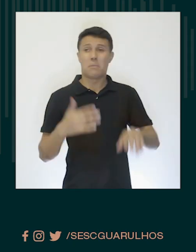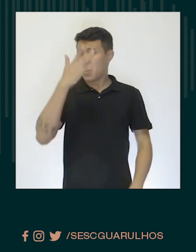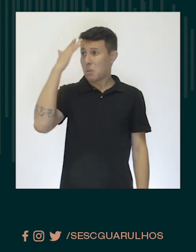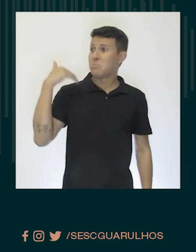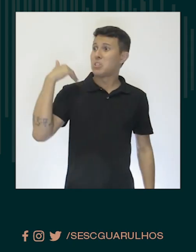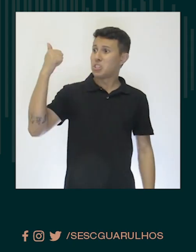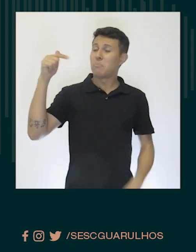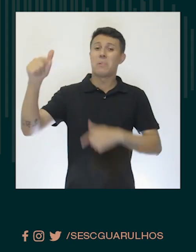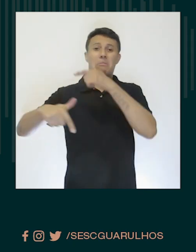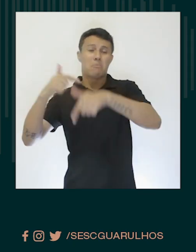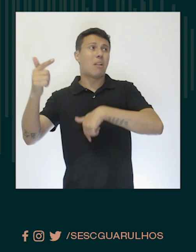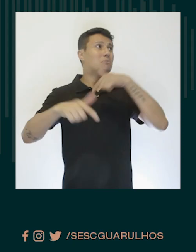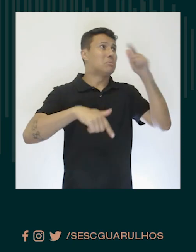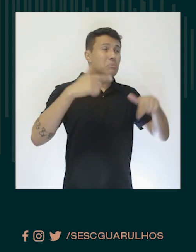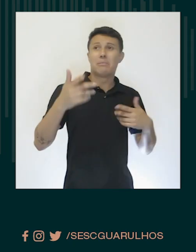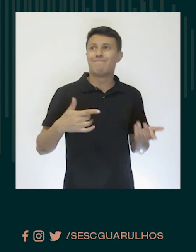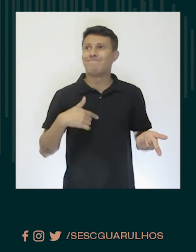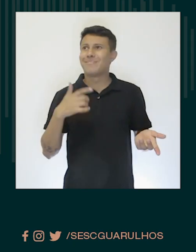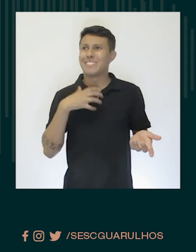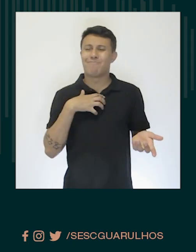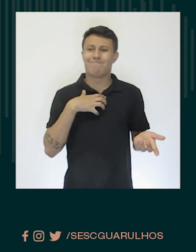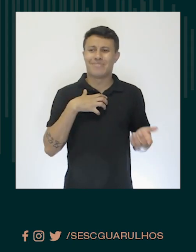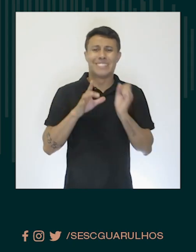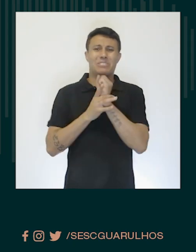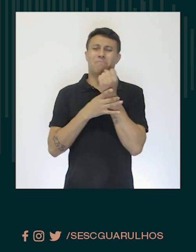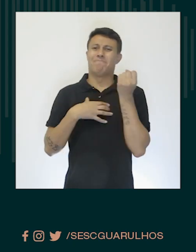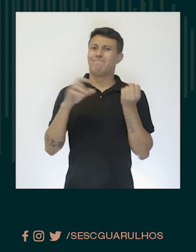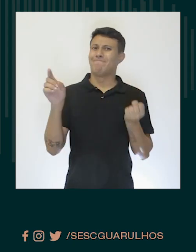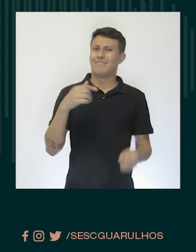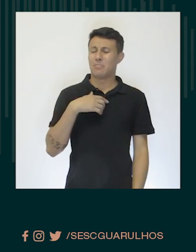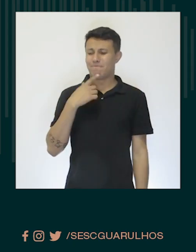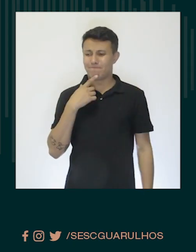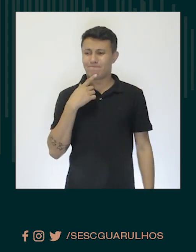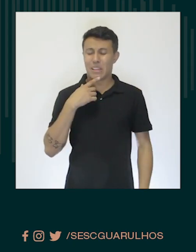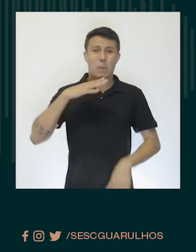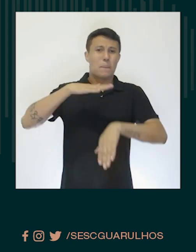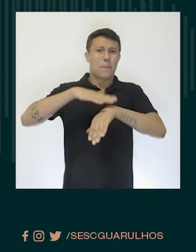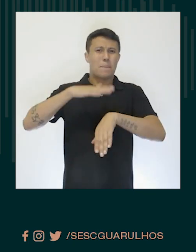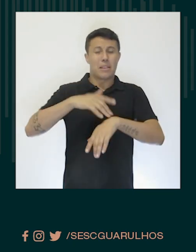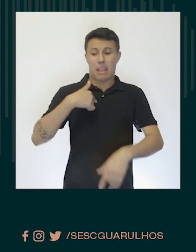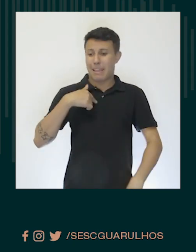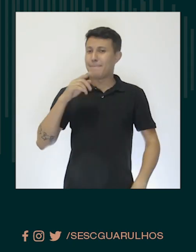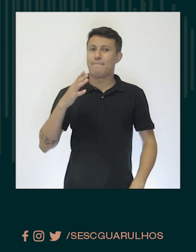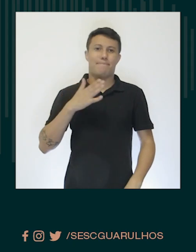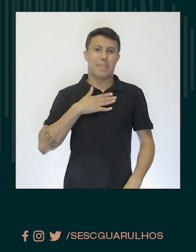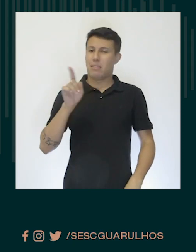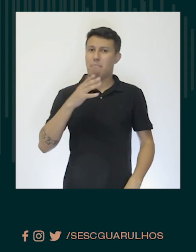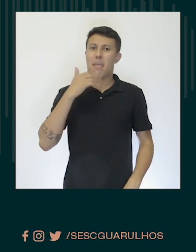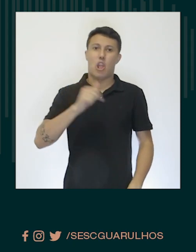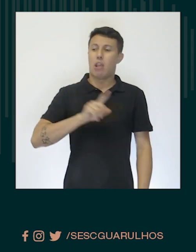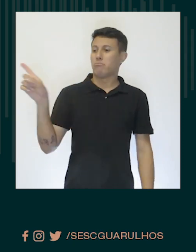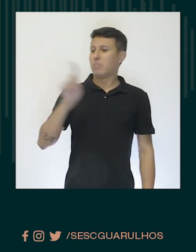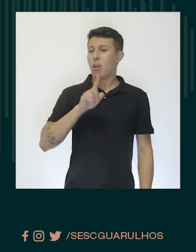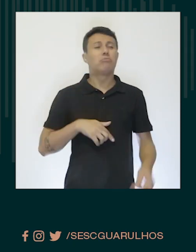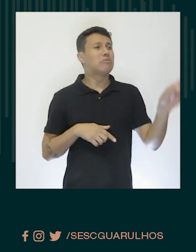alguns trabalhos que eu não senti tanta segurança, mano. Eu não achei que era a hora para mim, entendeu? Envolvia outras